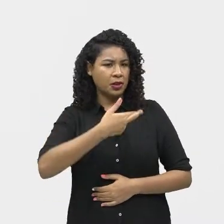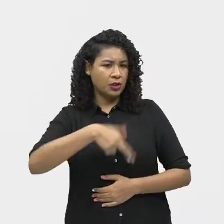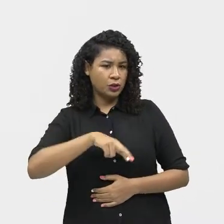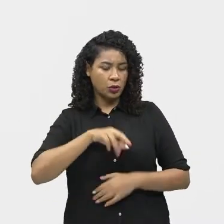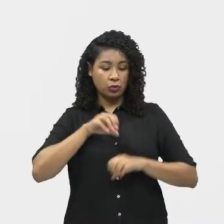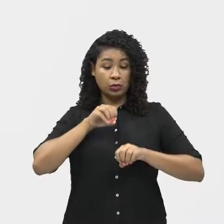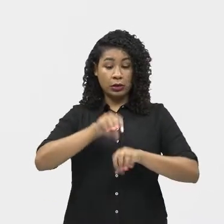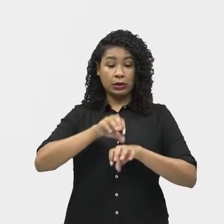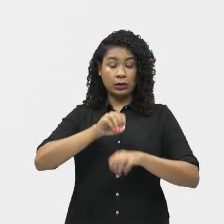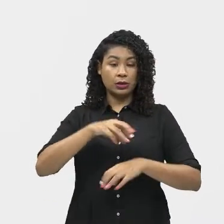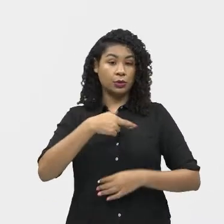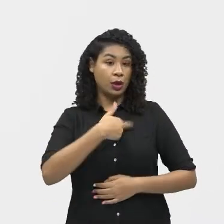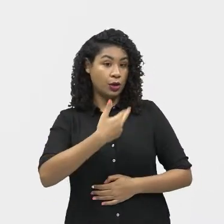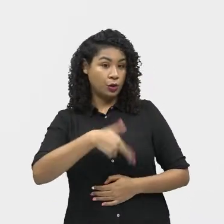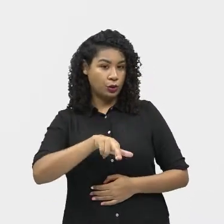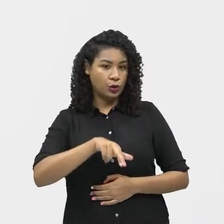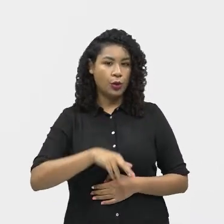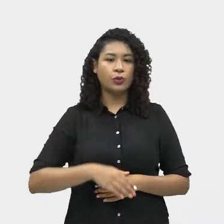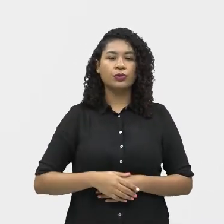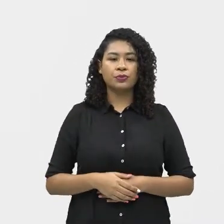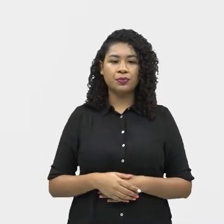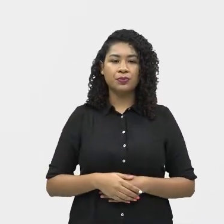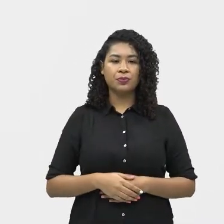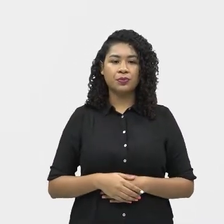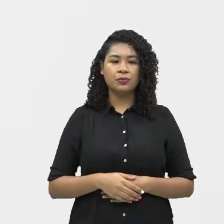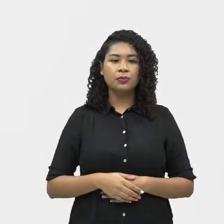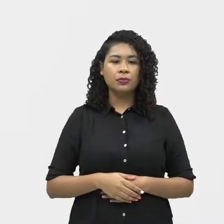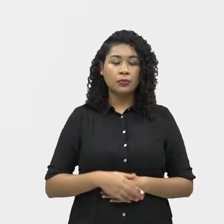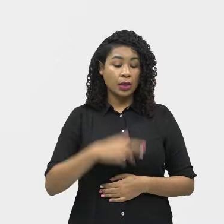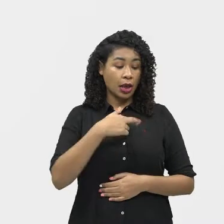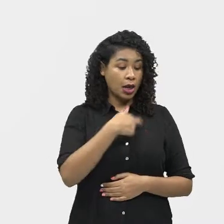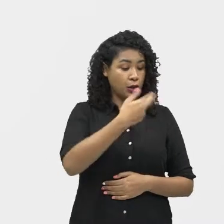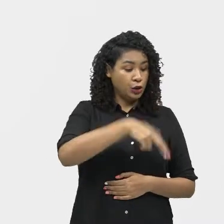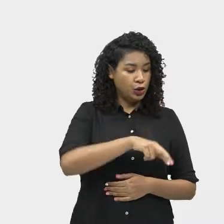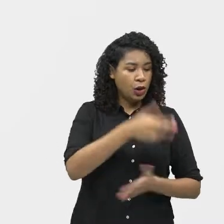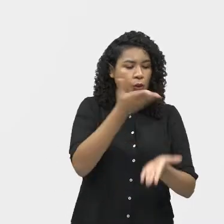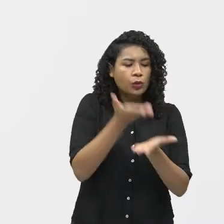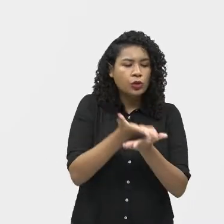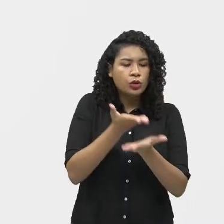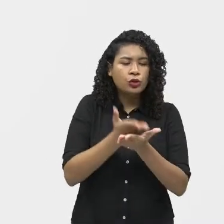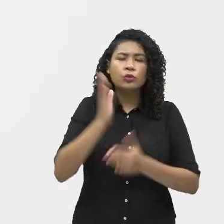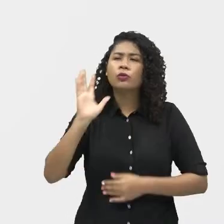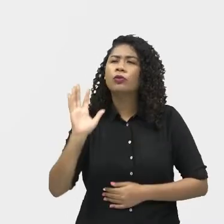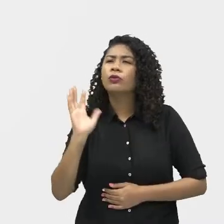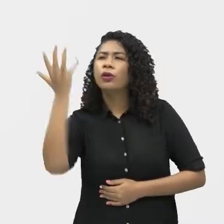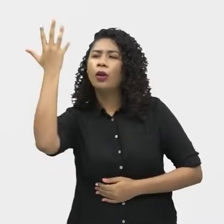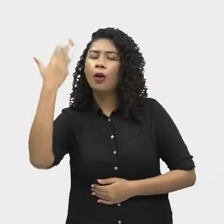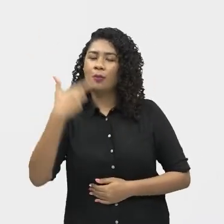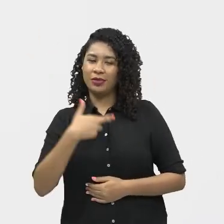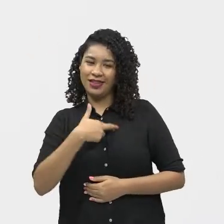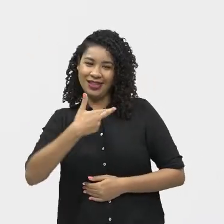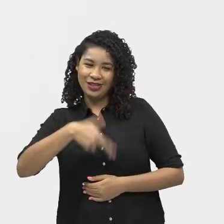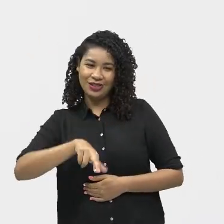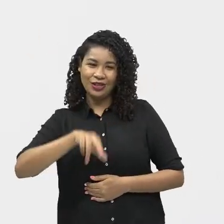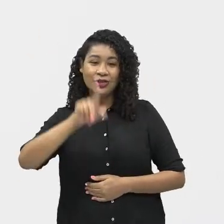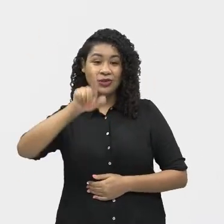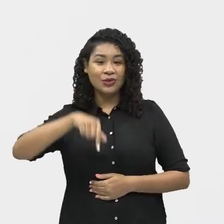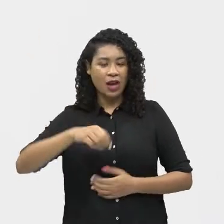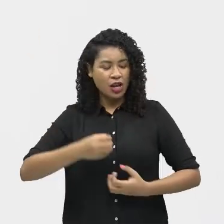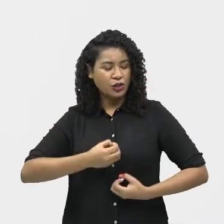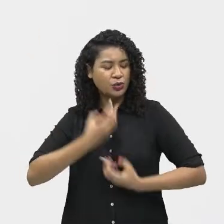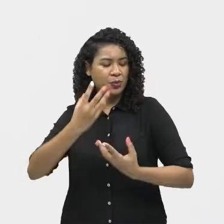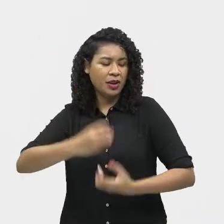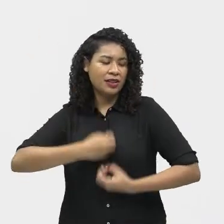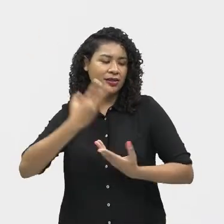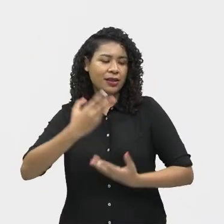né? O objeto de estudo do ensino religioso é o fenômeno religioso. São sinais e expressões da religiosidade humana na